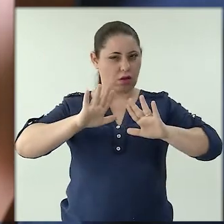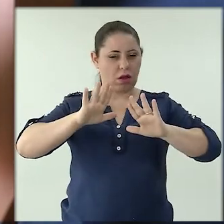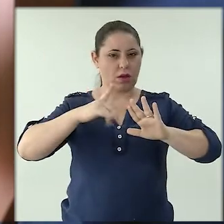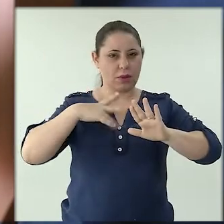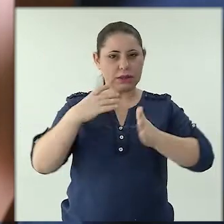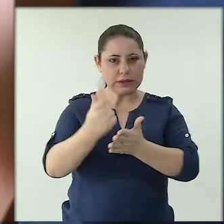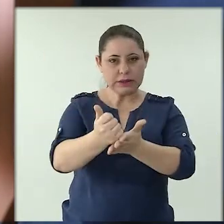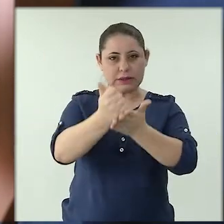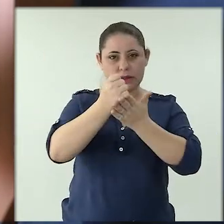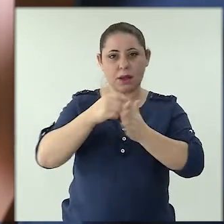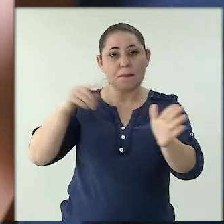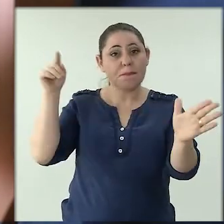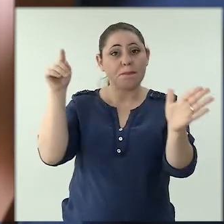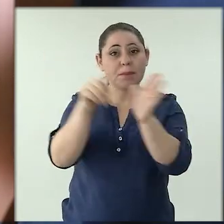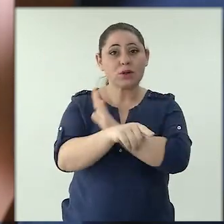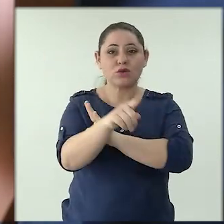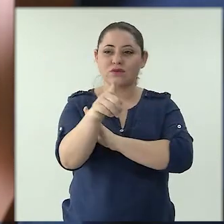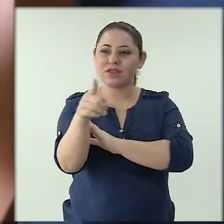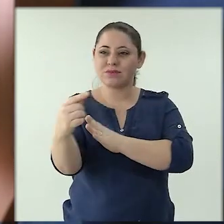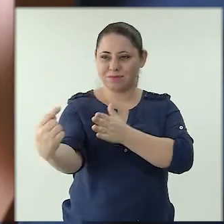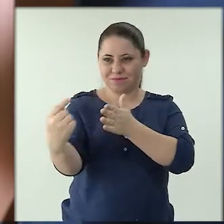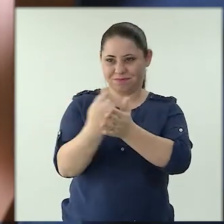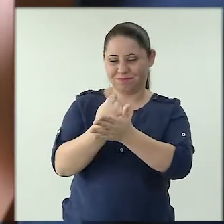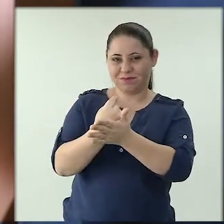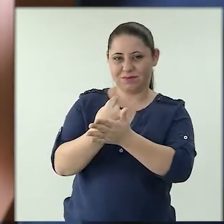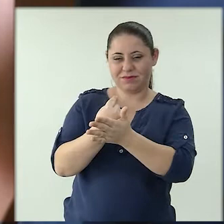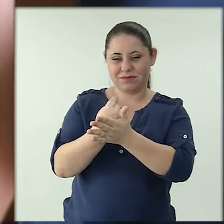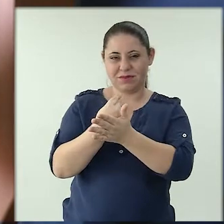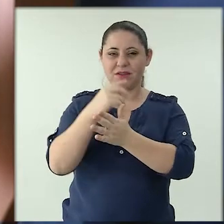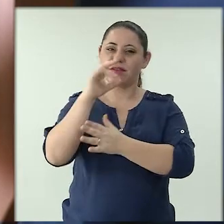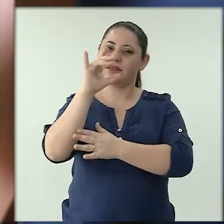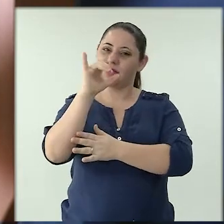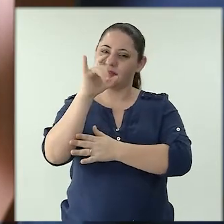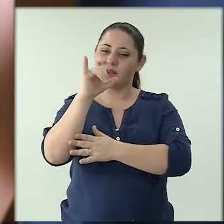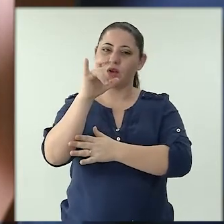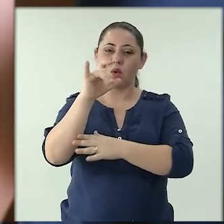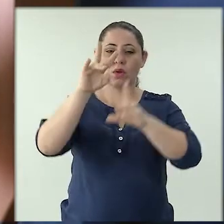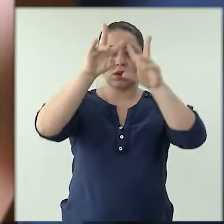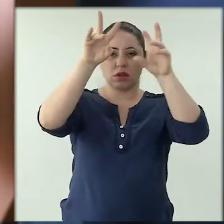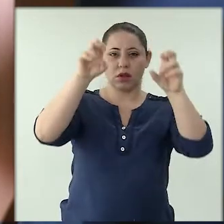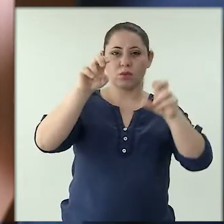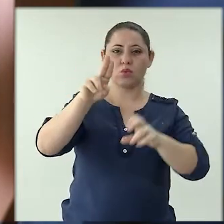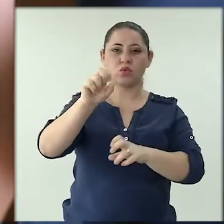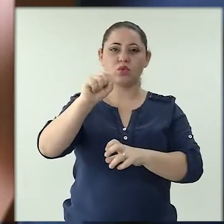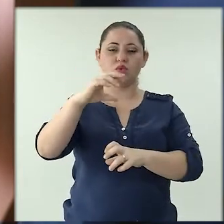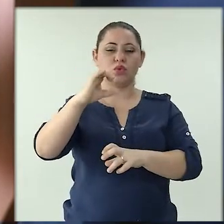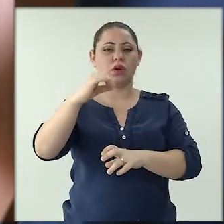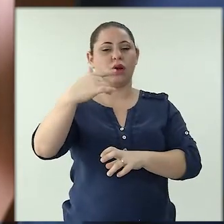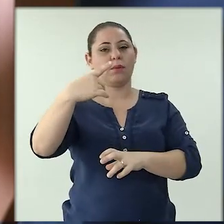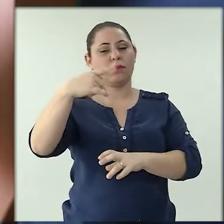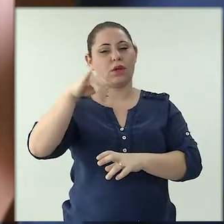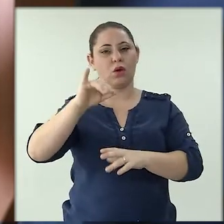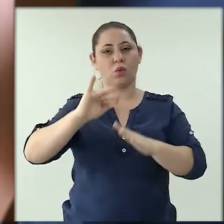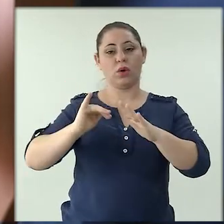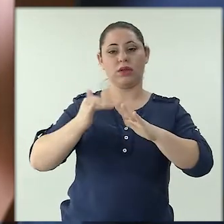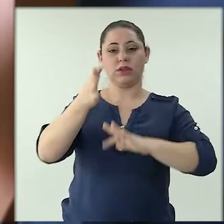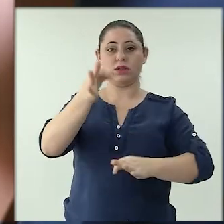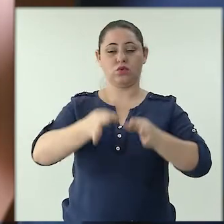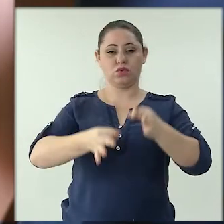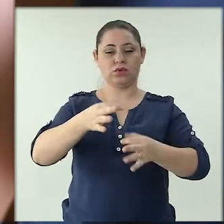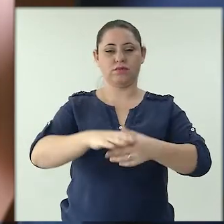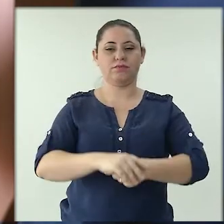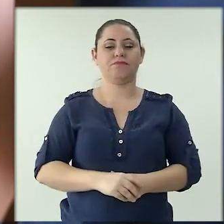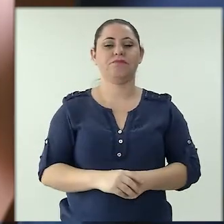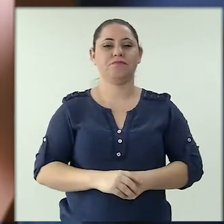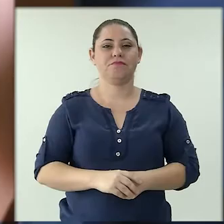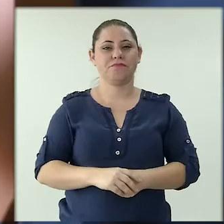a pouco para trazer as perguntas que vocês mandaram para a gente pelo Instagram. O assunto de hoje é o uso capião extrajudicial. A